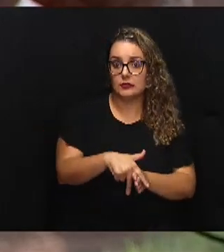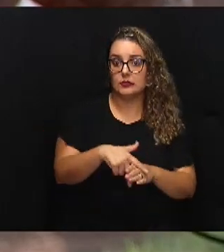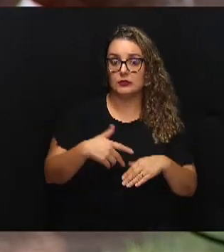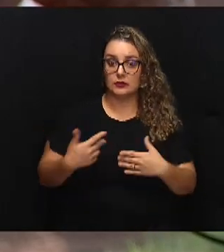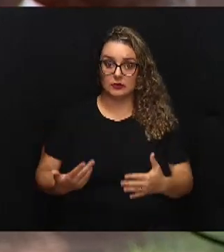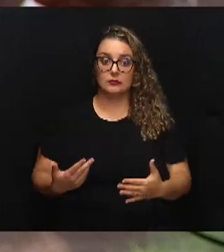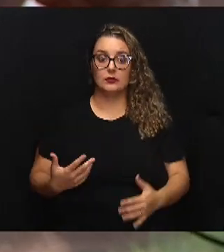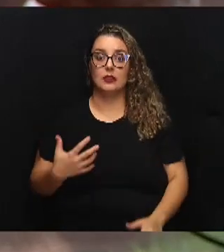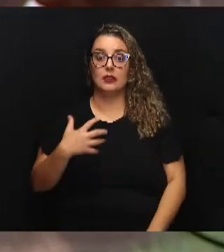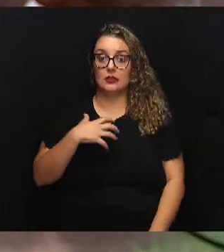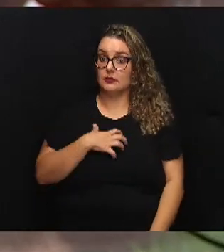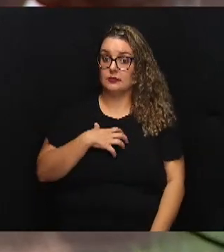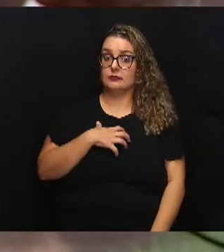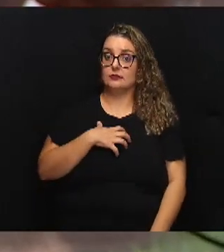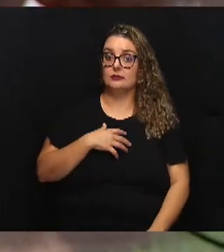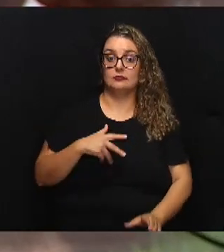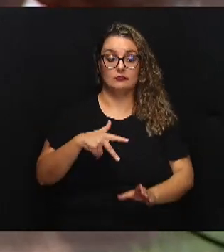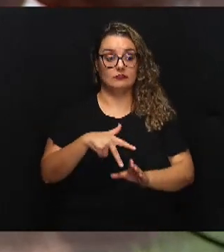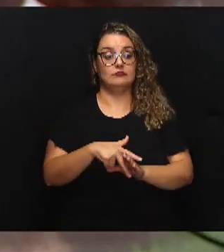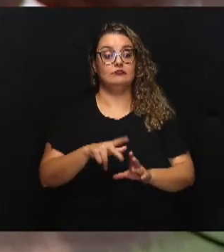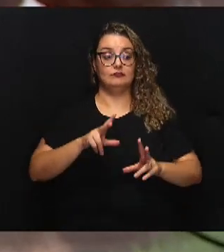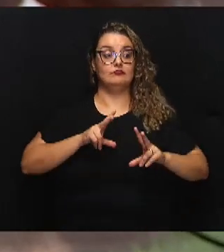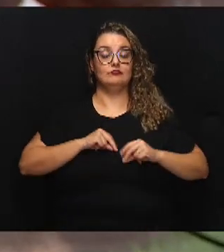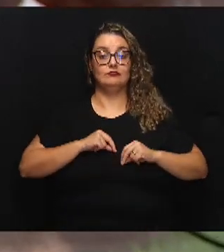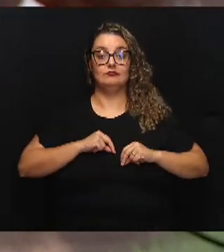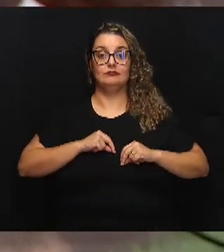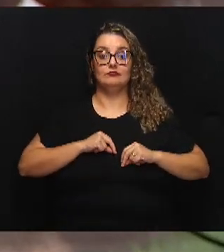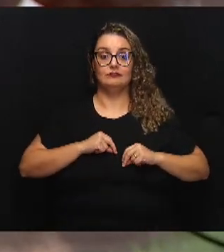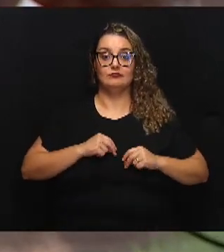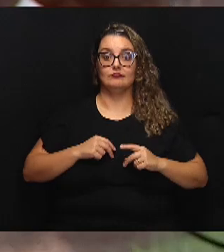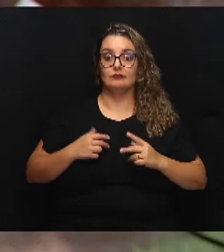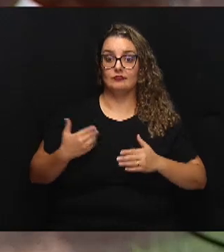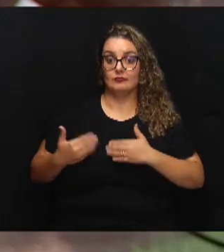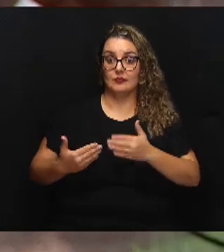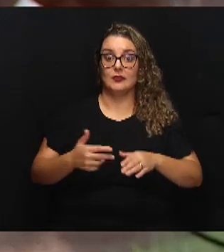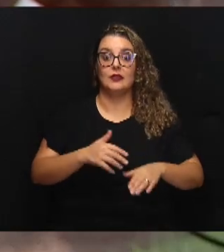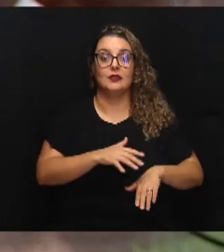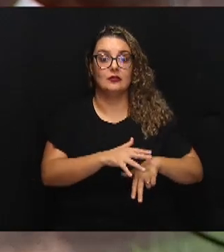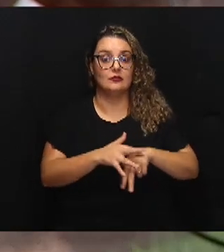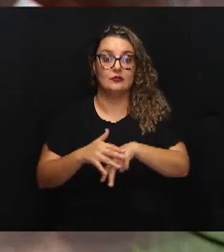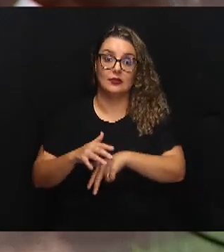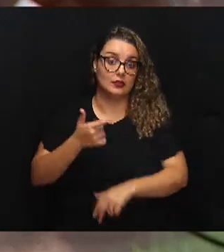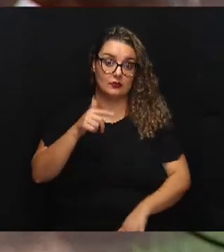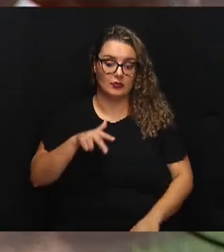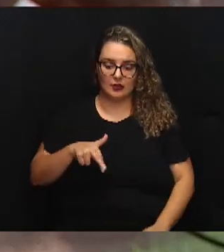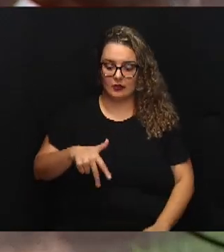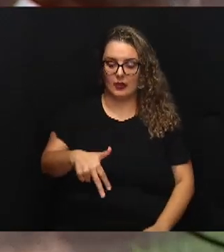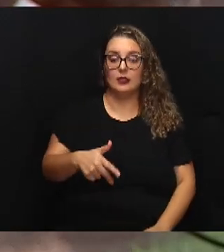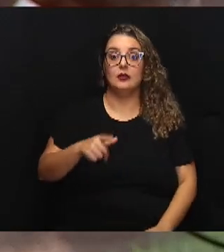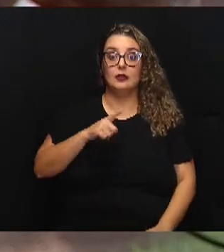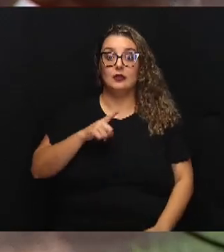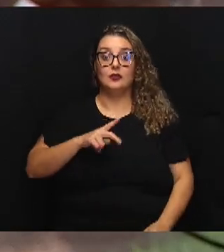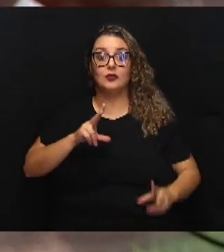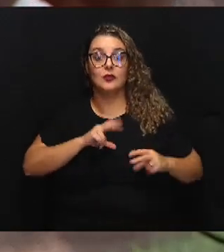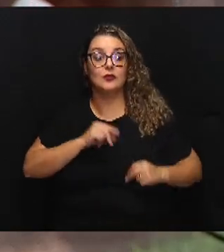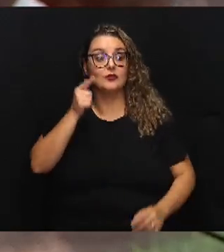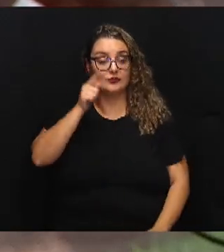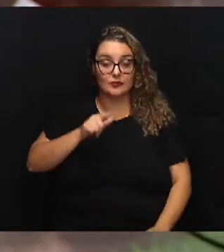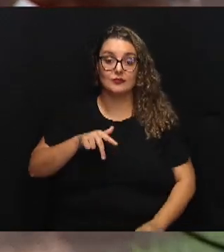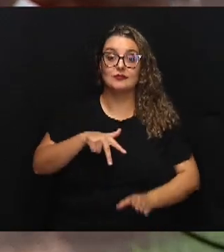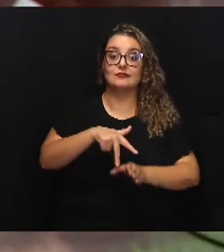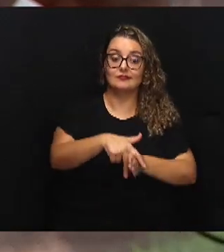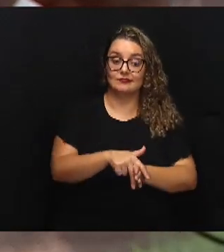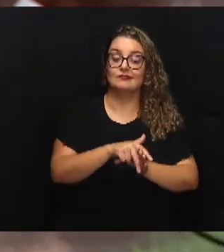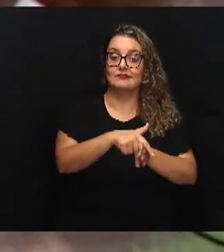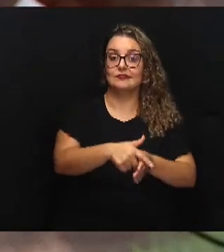ele se sente estar em cima do cavalo, igual tem pacientes que não andam, Então, ele tem essa, consigo andar. Então, assim,